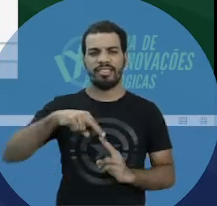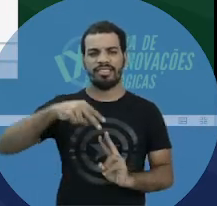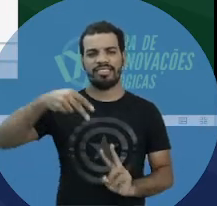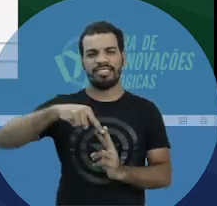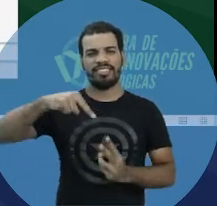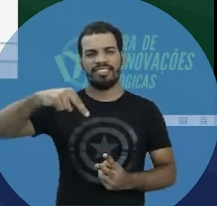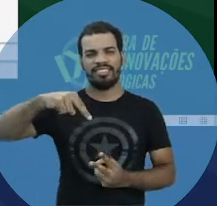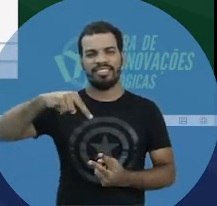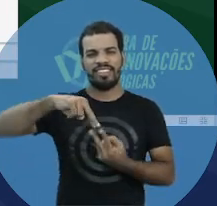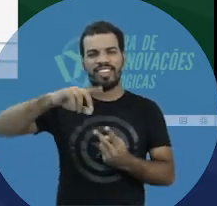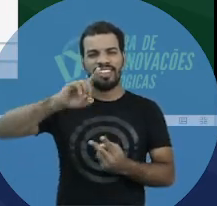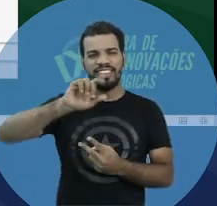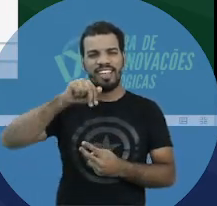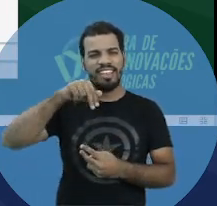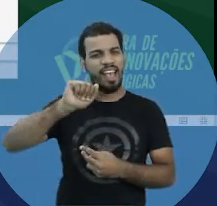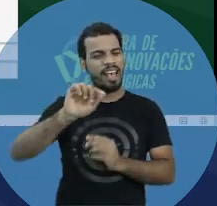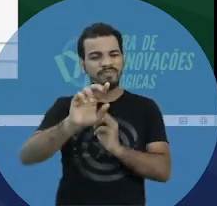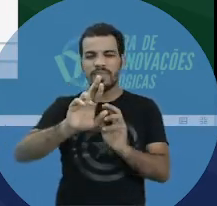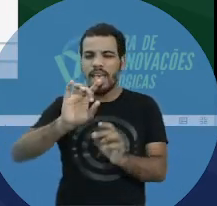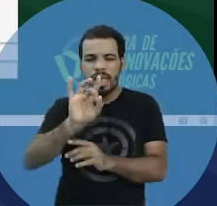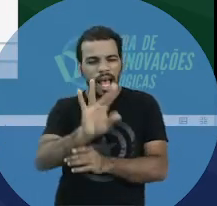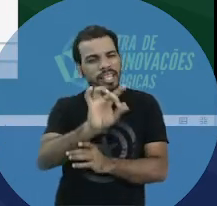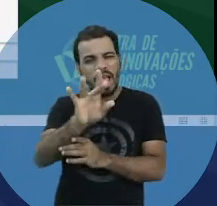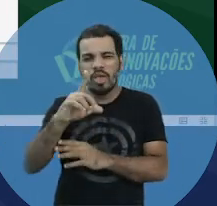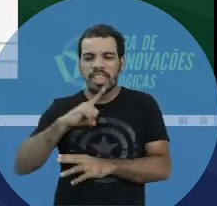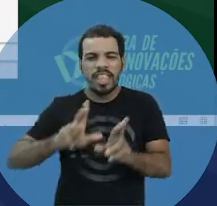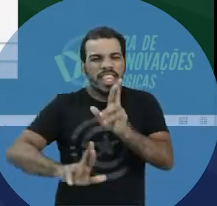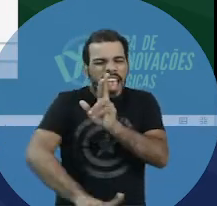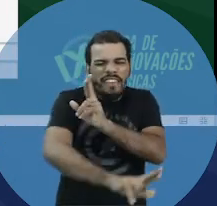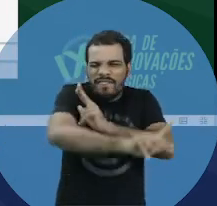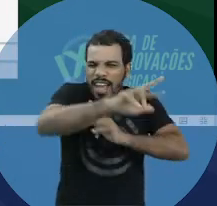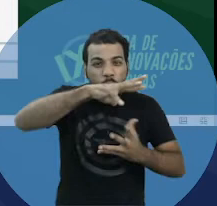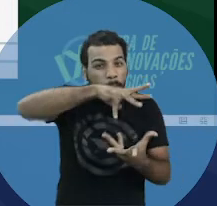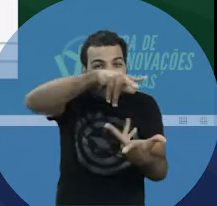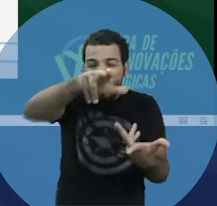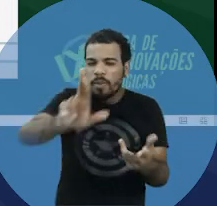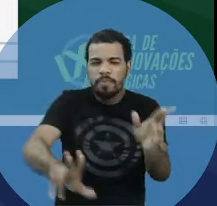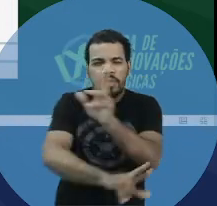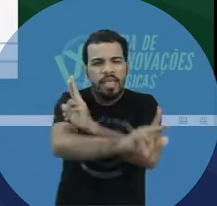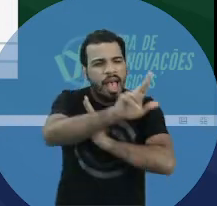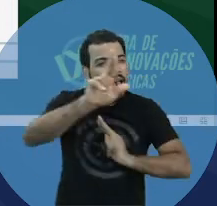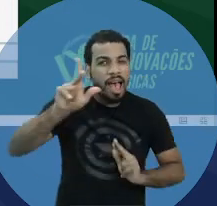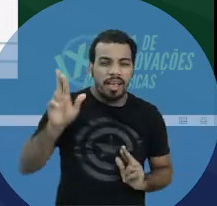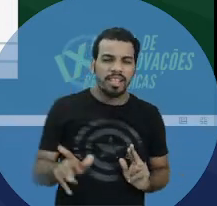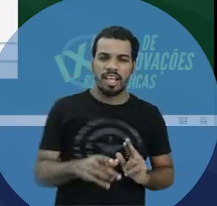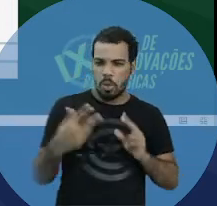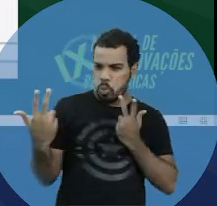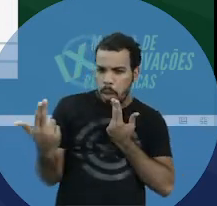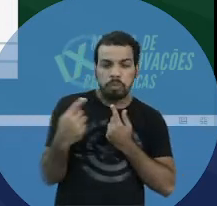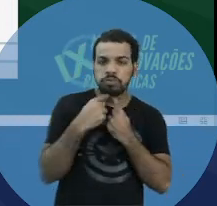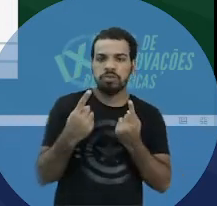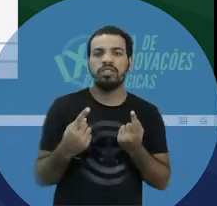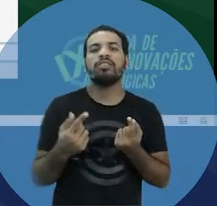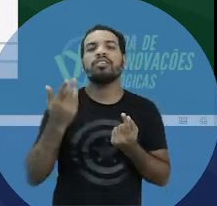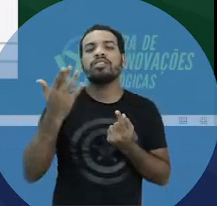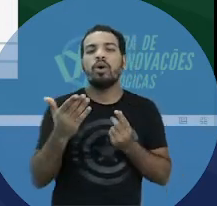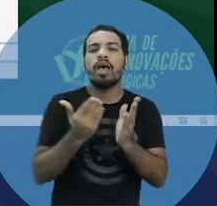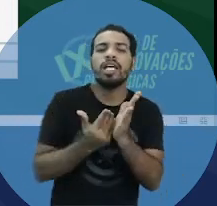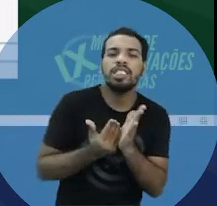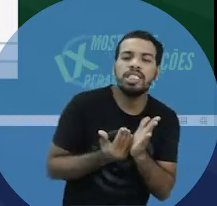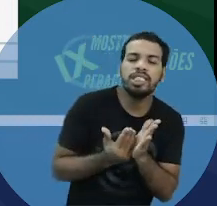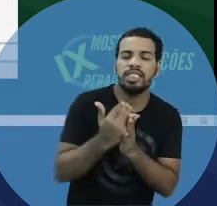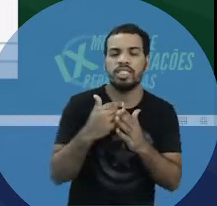a característica genética. Então, essa percepção, ela surge, né, como uma forma do início do trabalho com as leis de Mendel